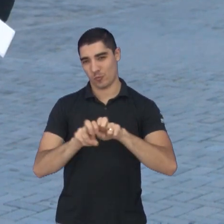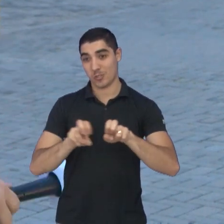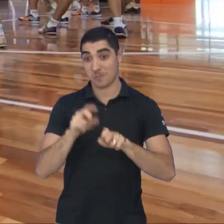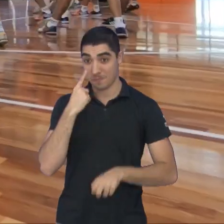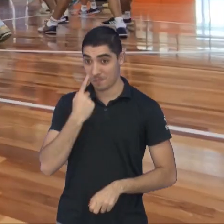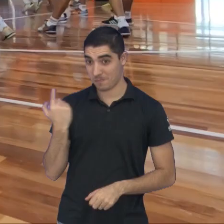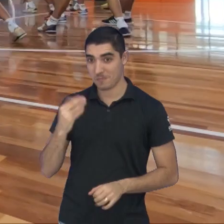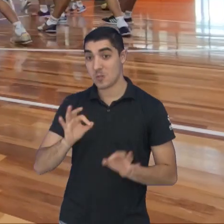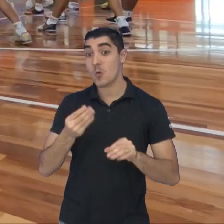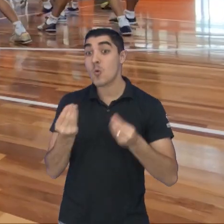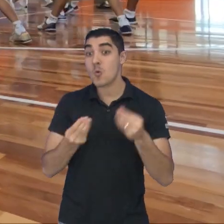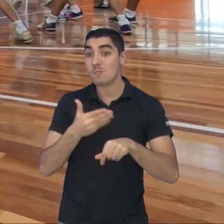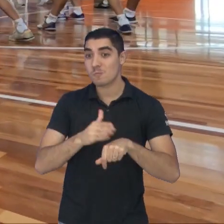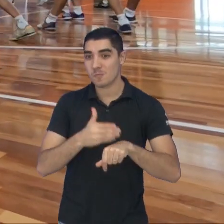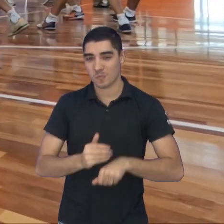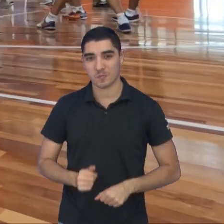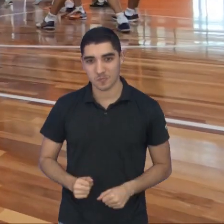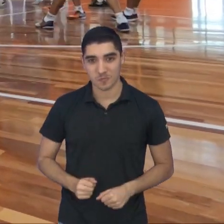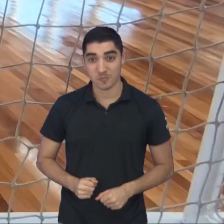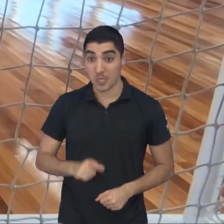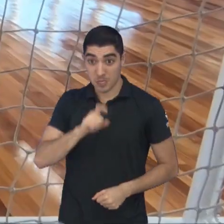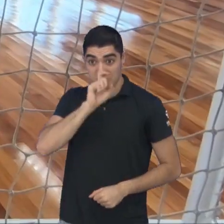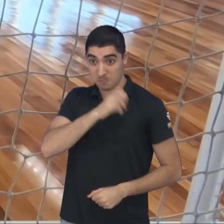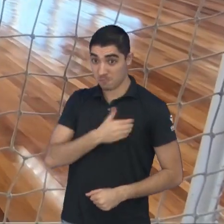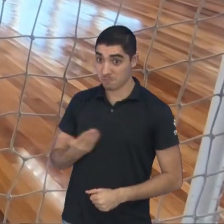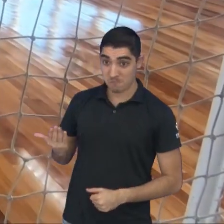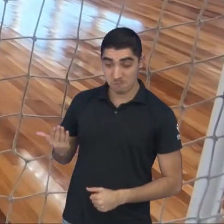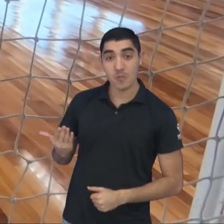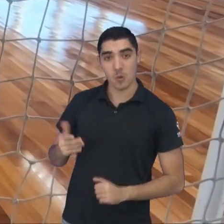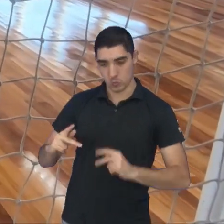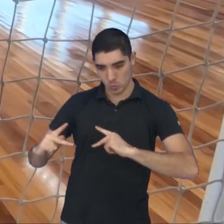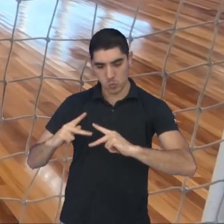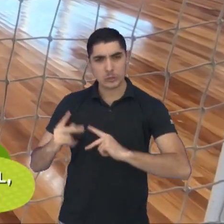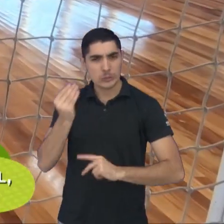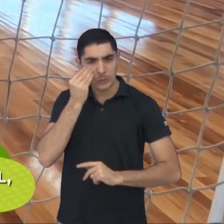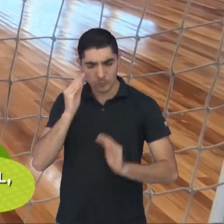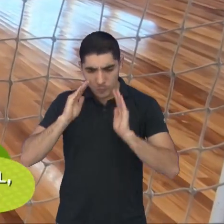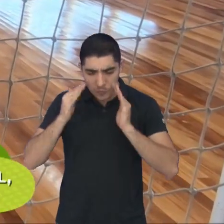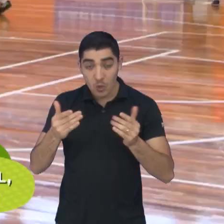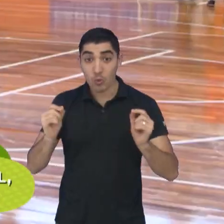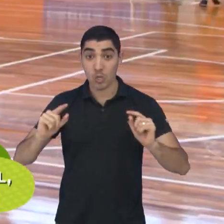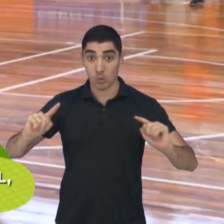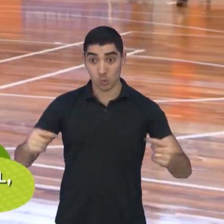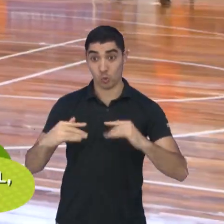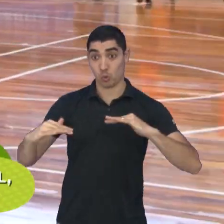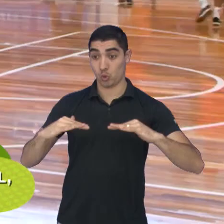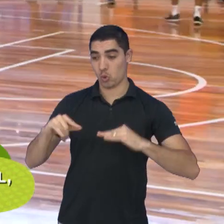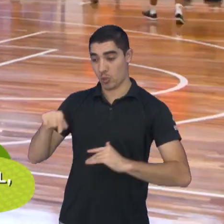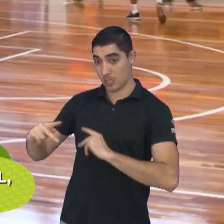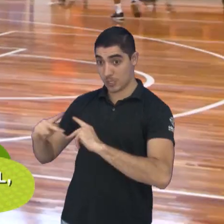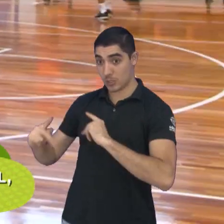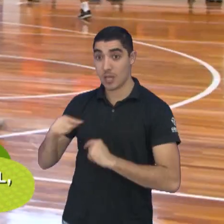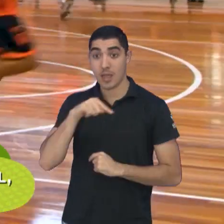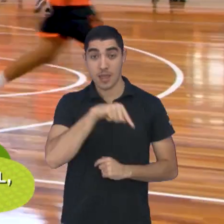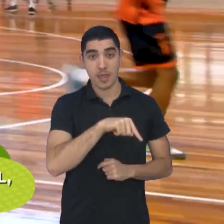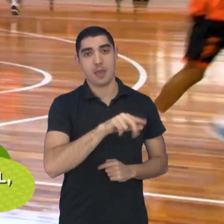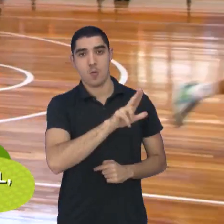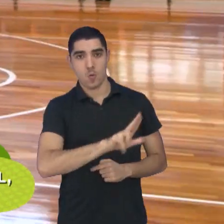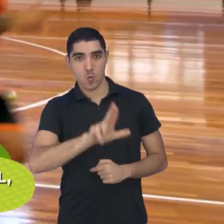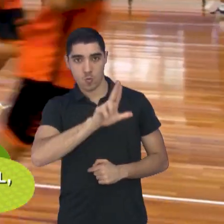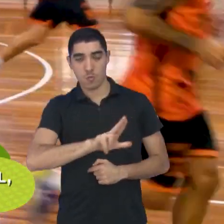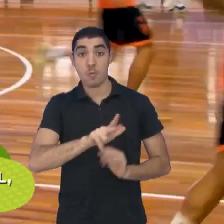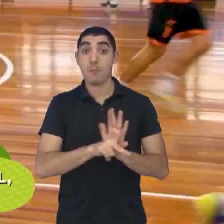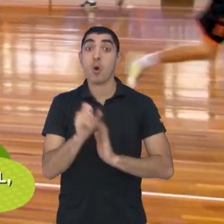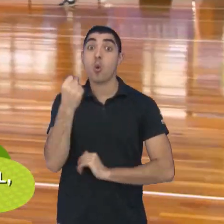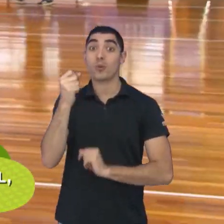preparação. O São José voltou à Farmaconde Arena visando o confronto contra o Praia Clube, válido pela 8ª rodada da Liga